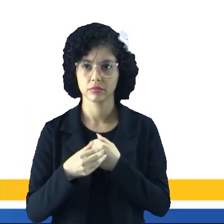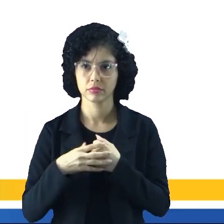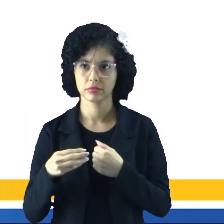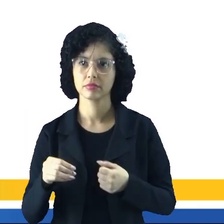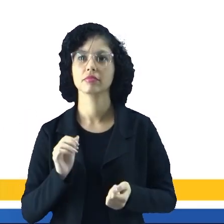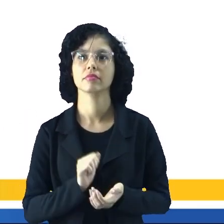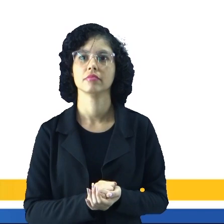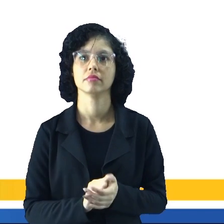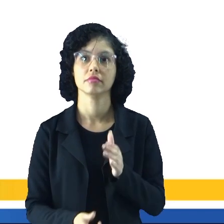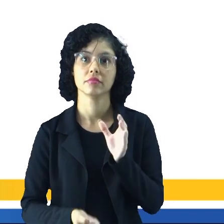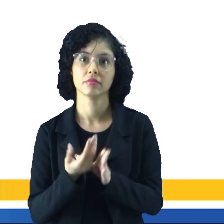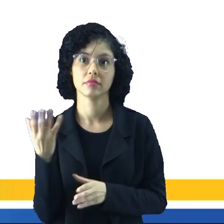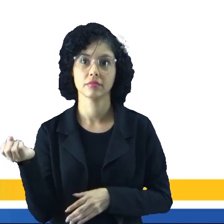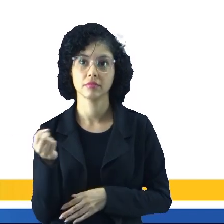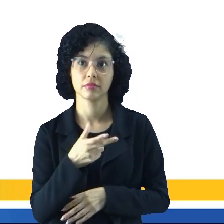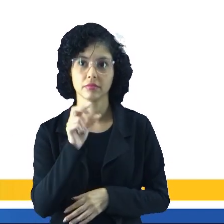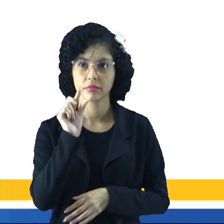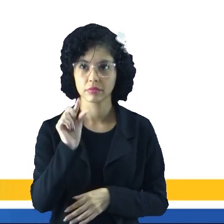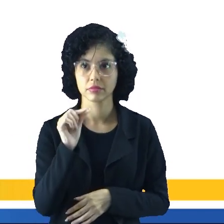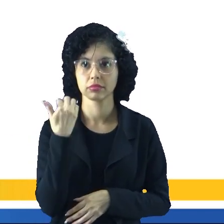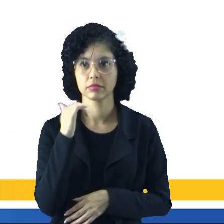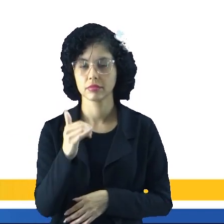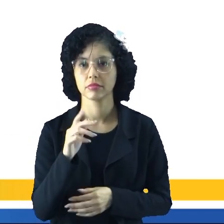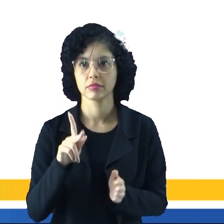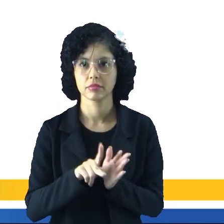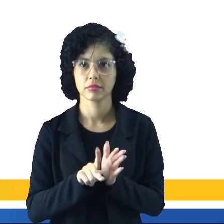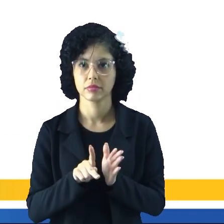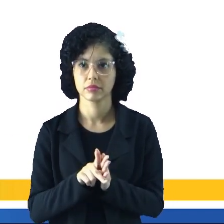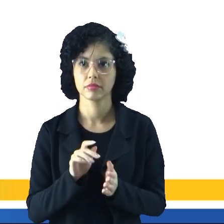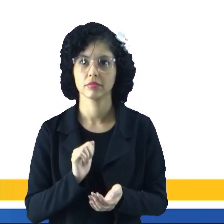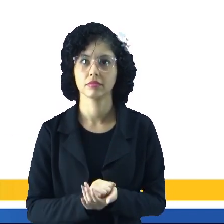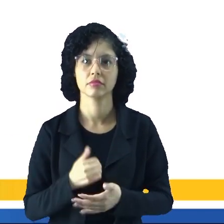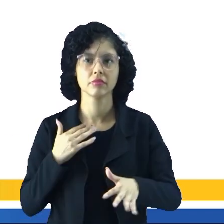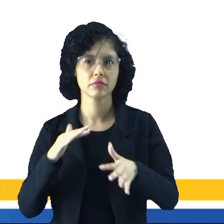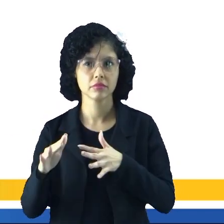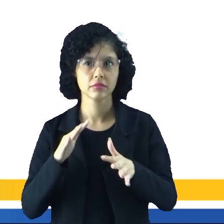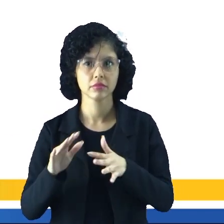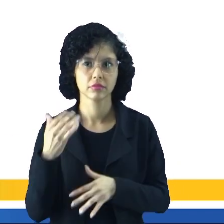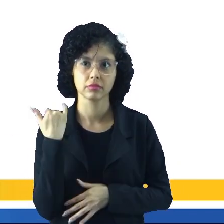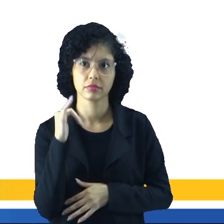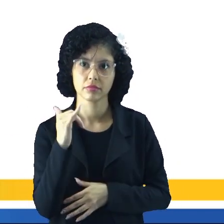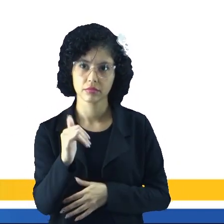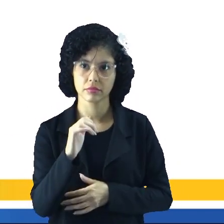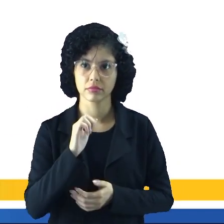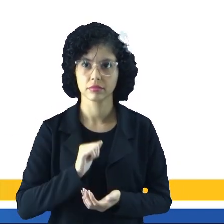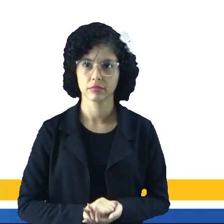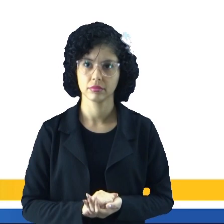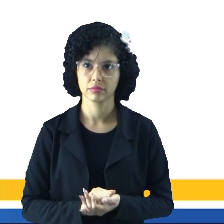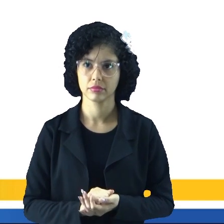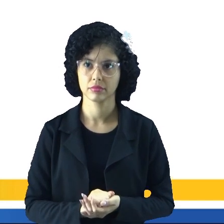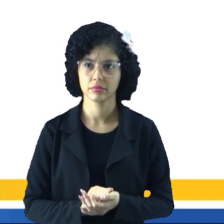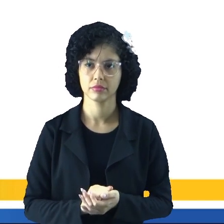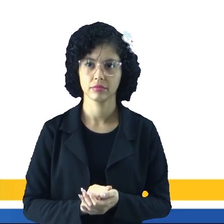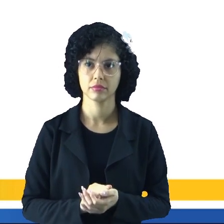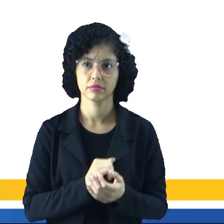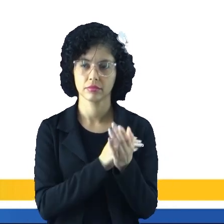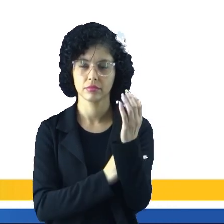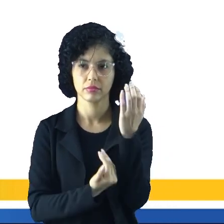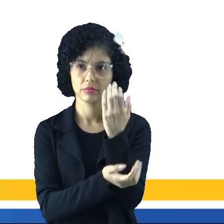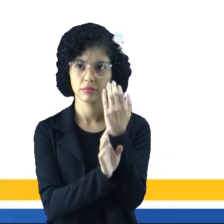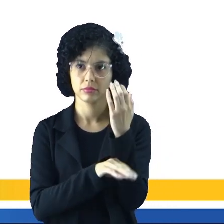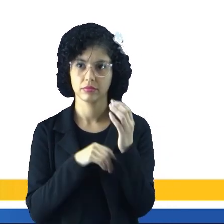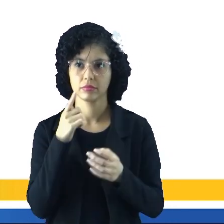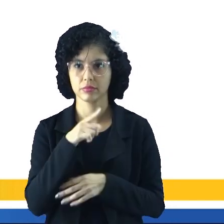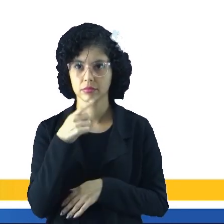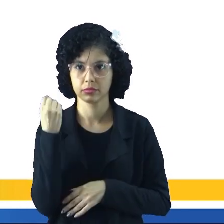do gato, criação de novas partículas eletrizadas nos pelos do gato, movimentação de elétrons entre a calça e